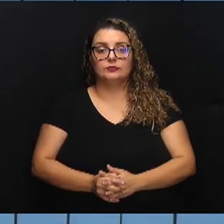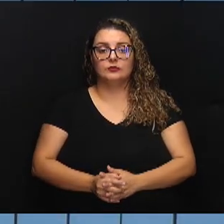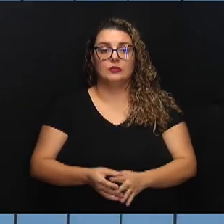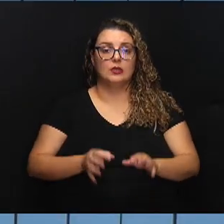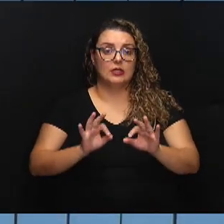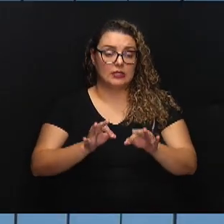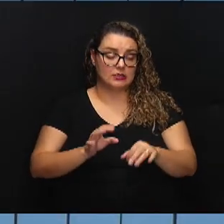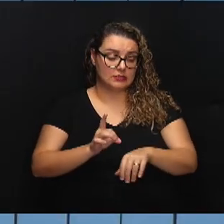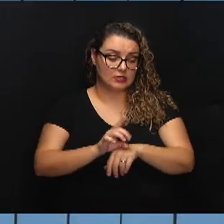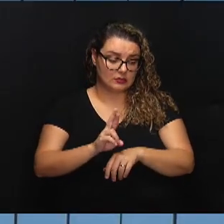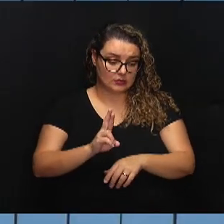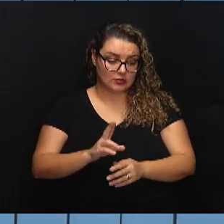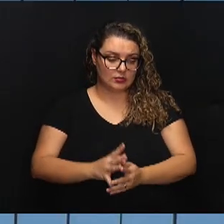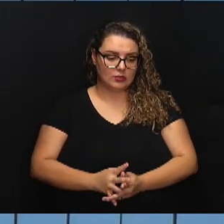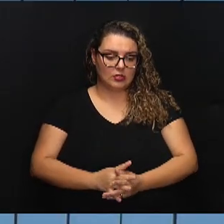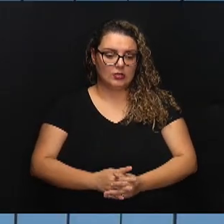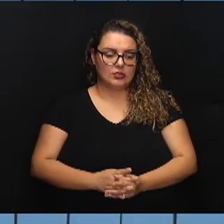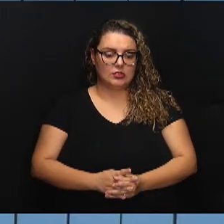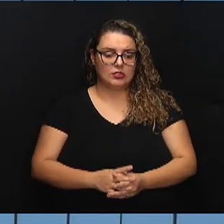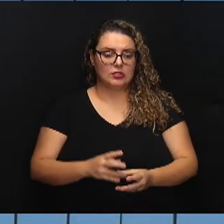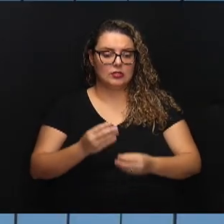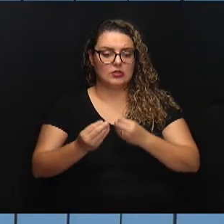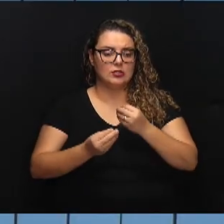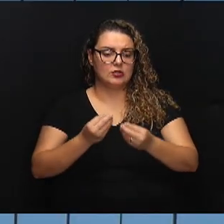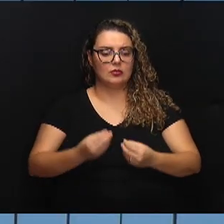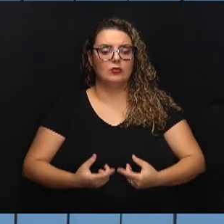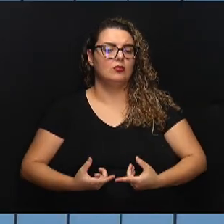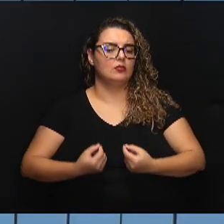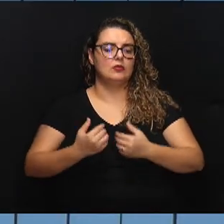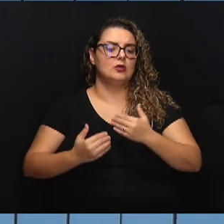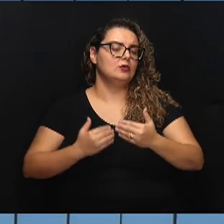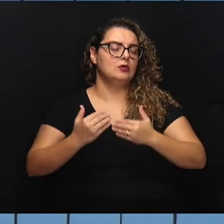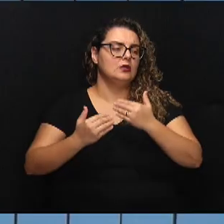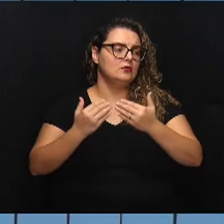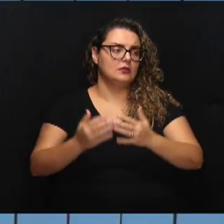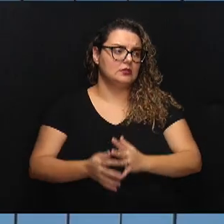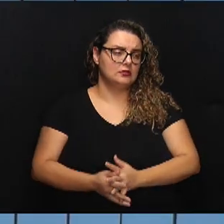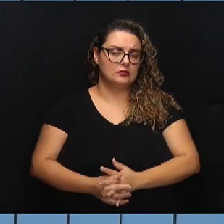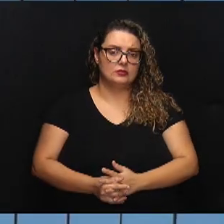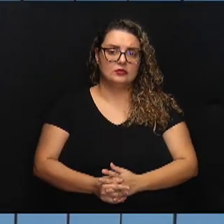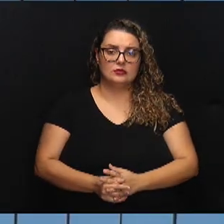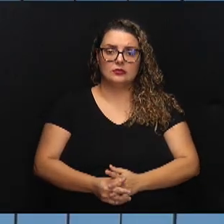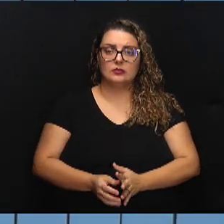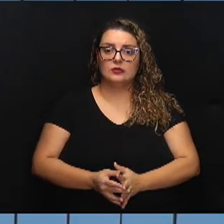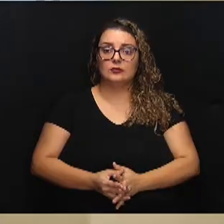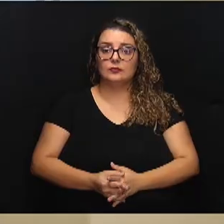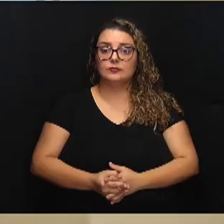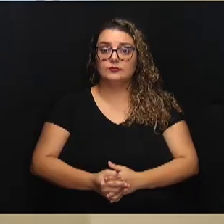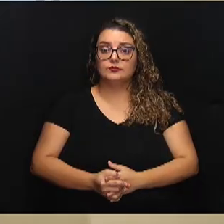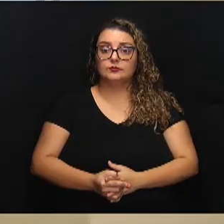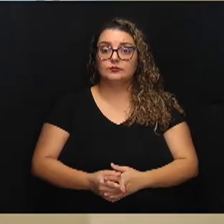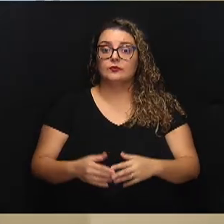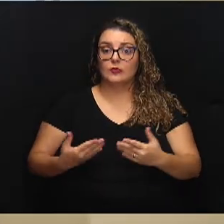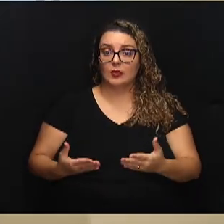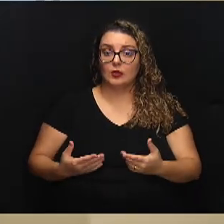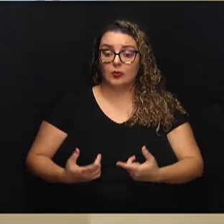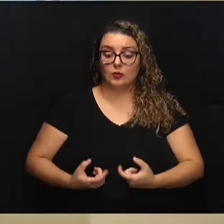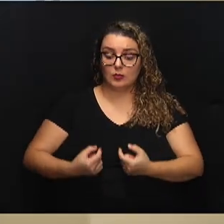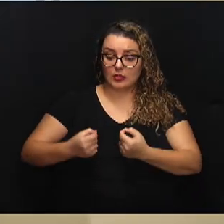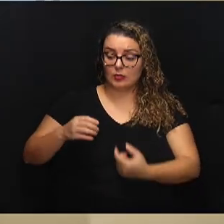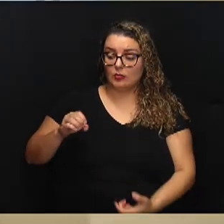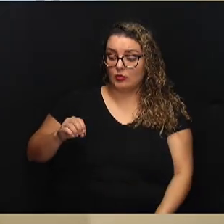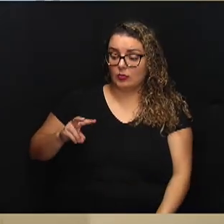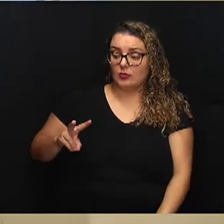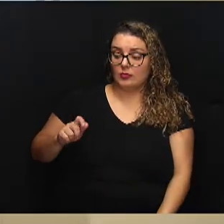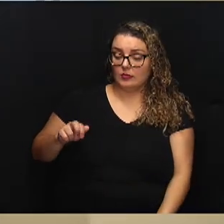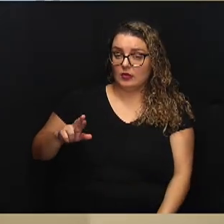Exatamente, doutora. E como que esse câncer ele vai se desenvolvendo? Então, o câncer de ovário, ele pode se